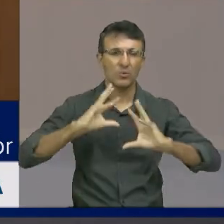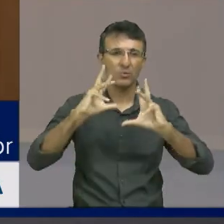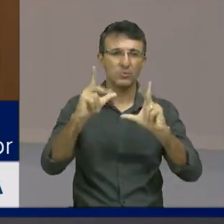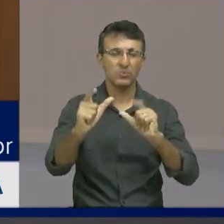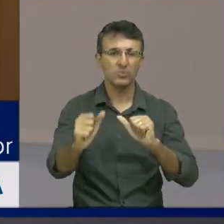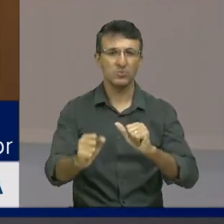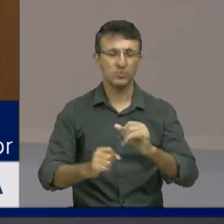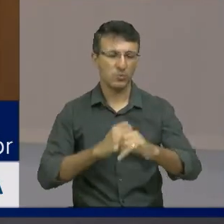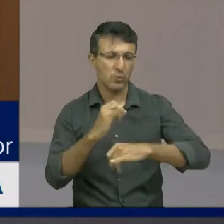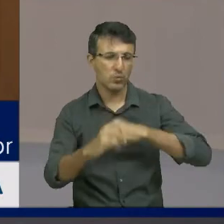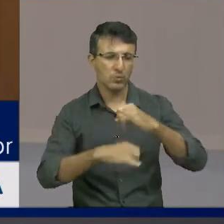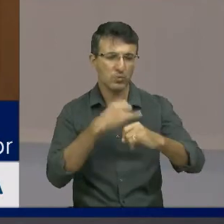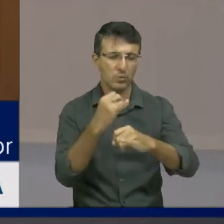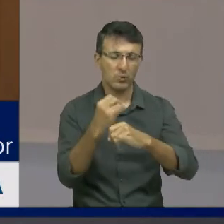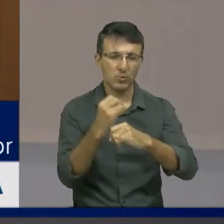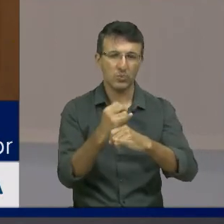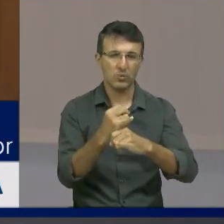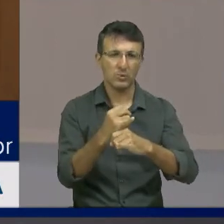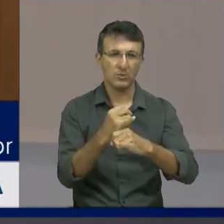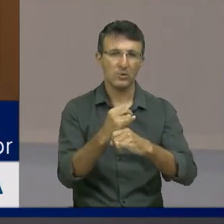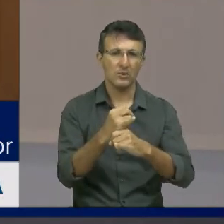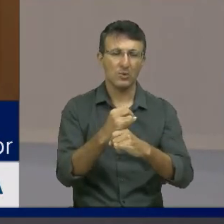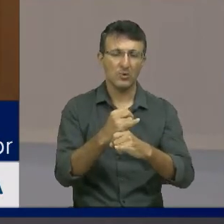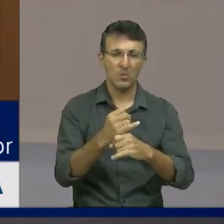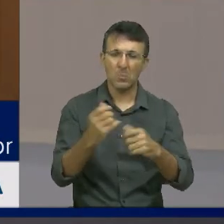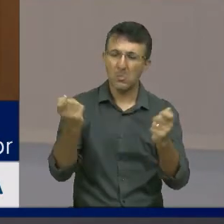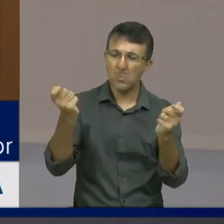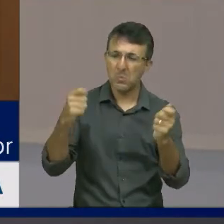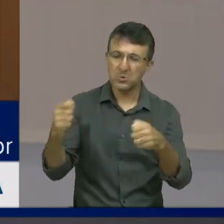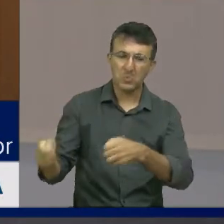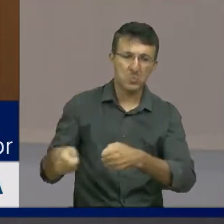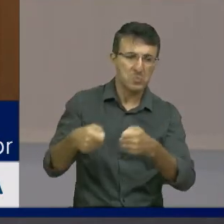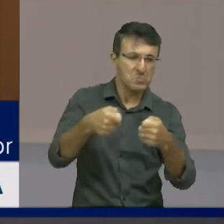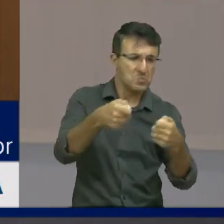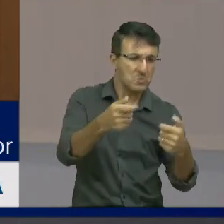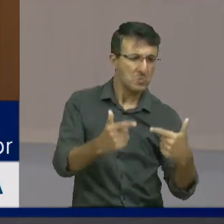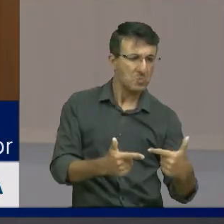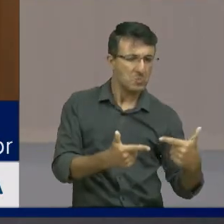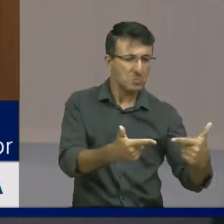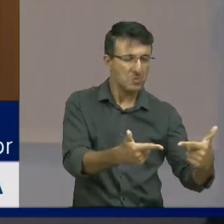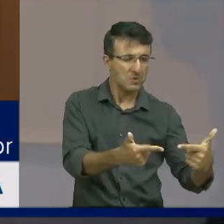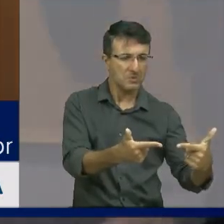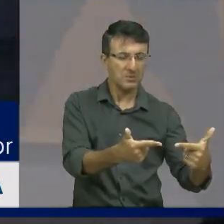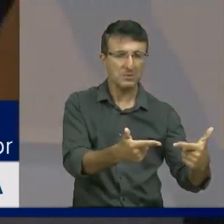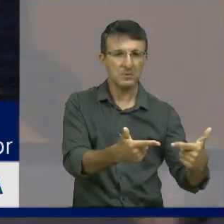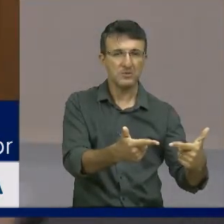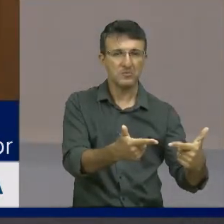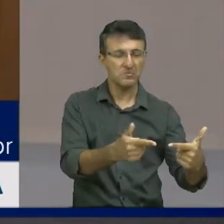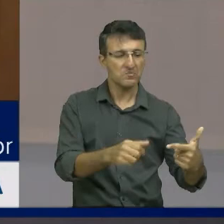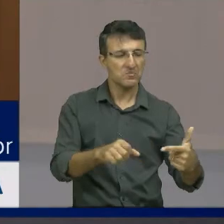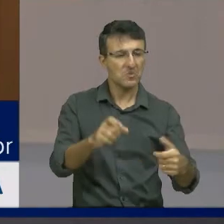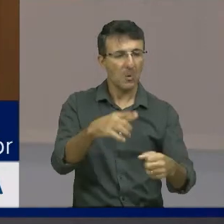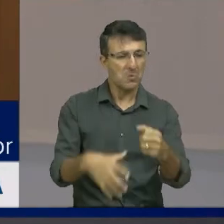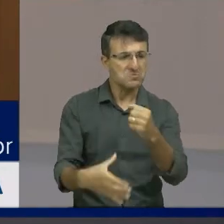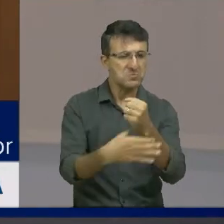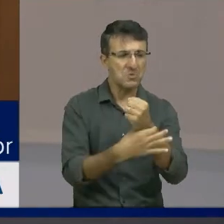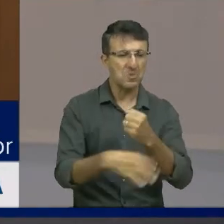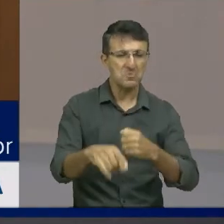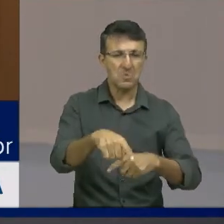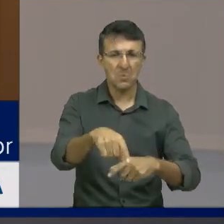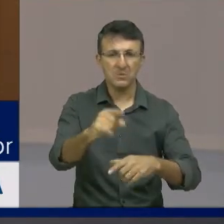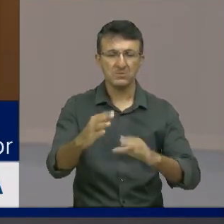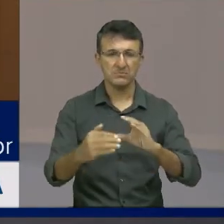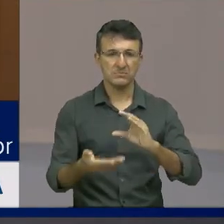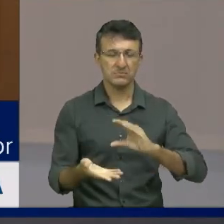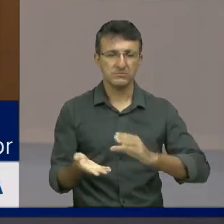tudo eletrônico, podendo apresentar suas defesas, ou seja, vai dar, esse projeto dará ao cidadão